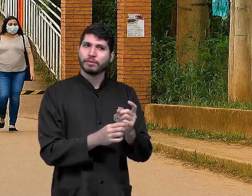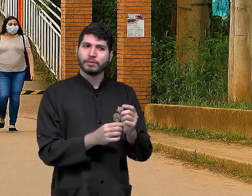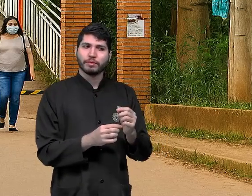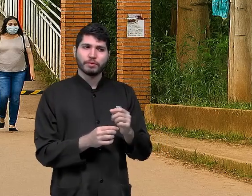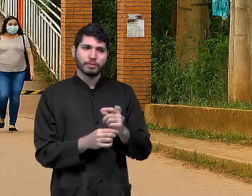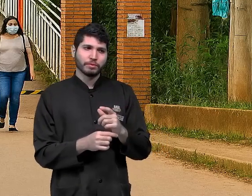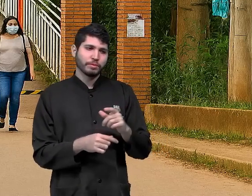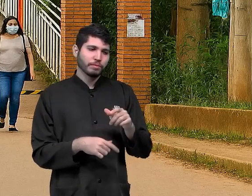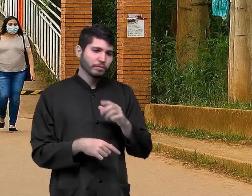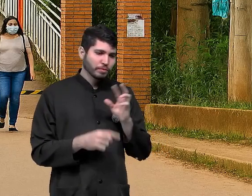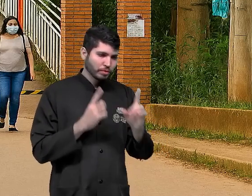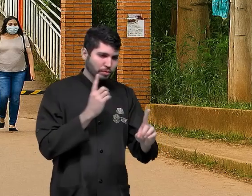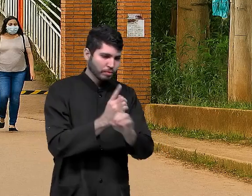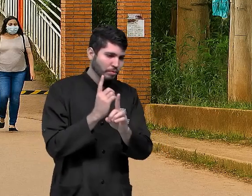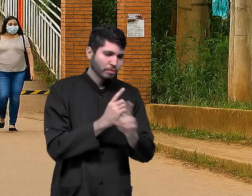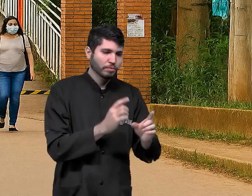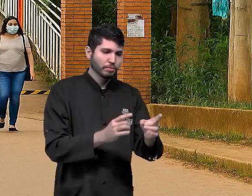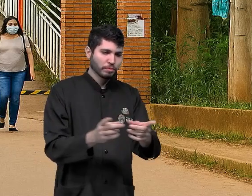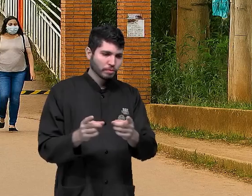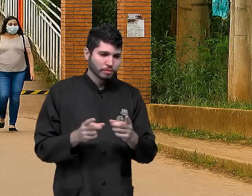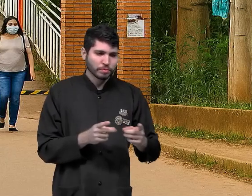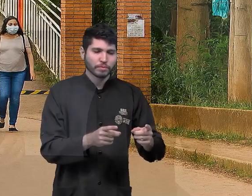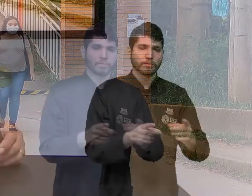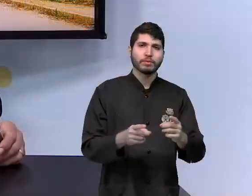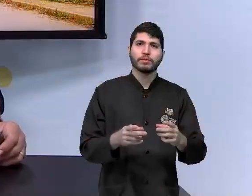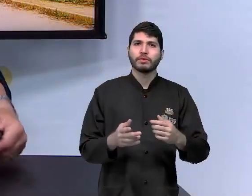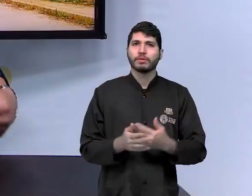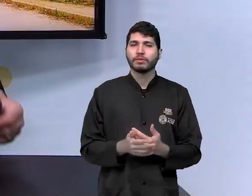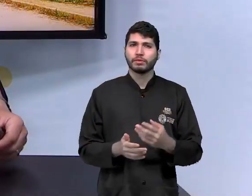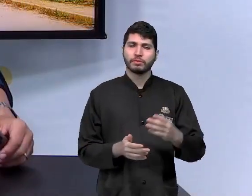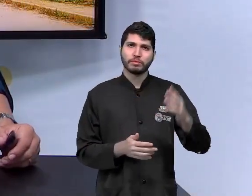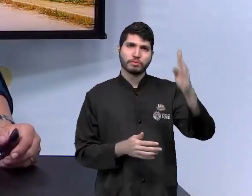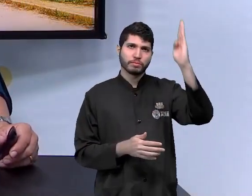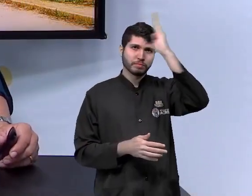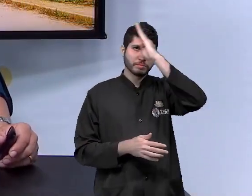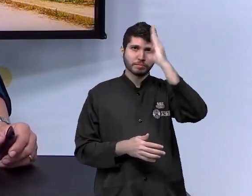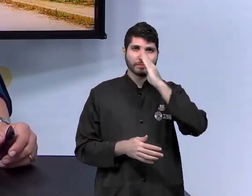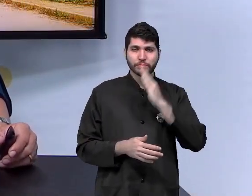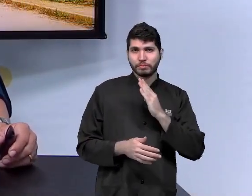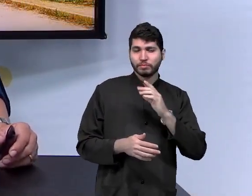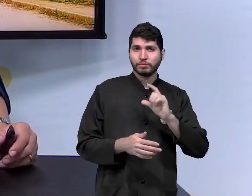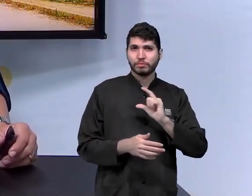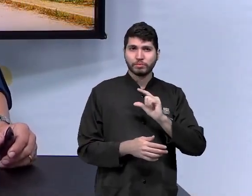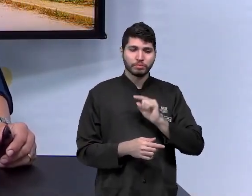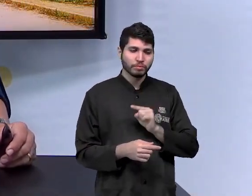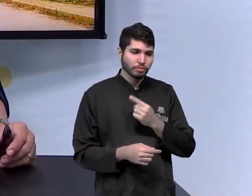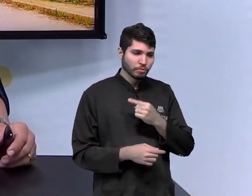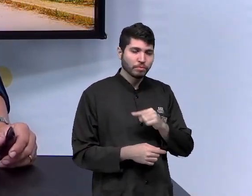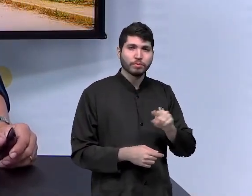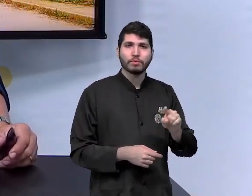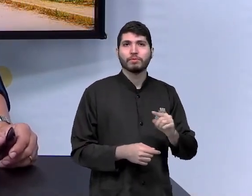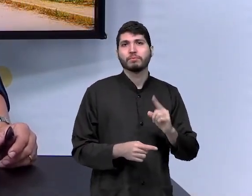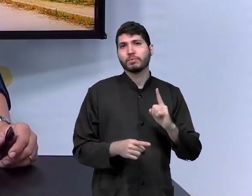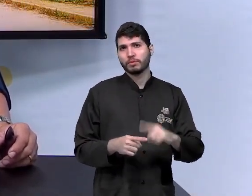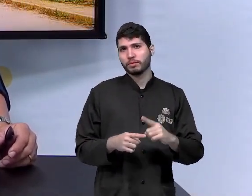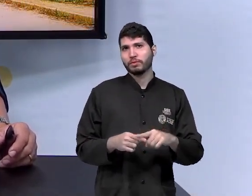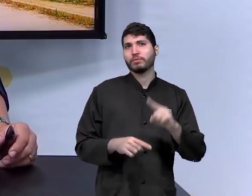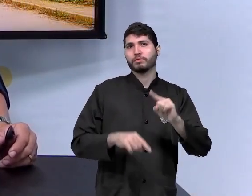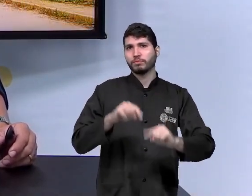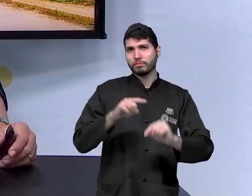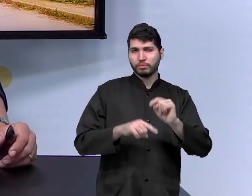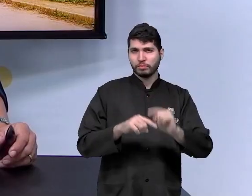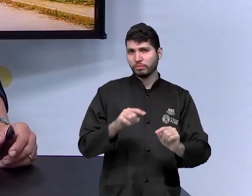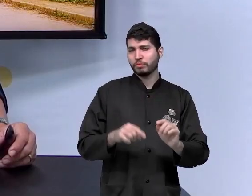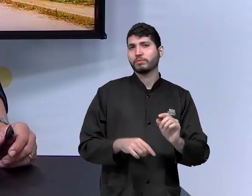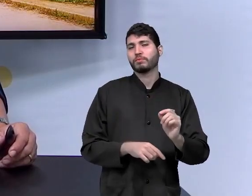do Brasil, elas atravessam para comprar lá porque muitas das vezes os produtos saem mais barato. Por questão do câmbio, da moeda,